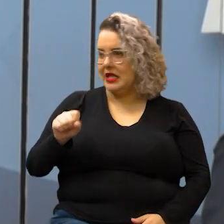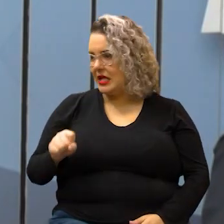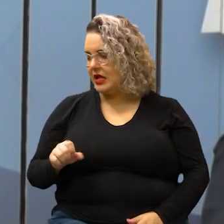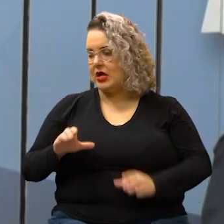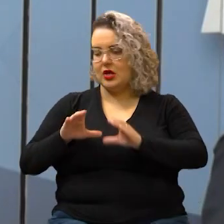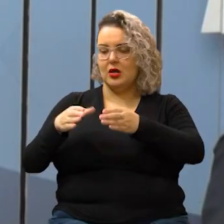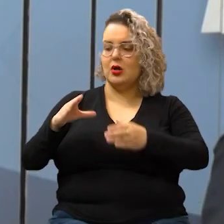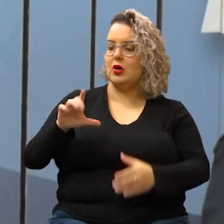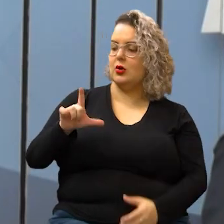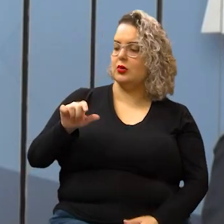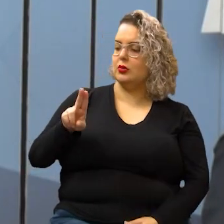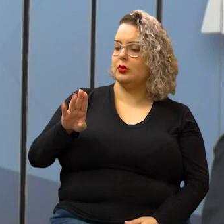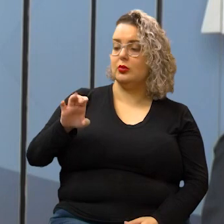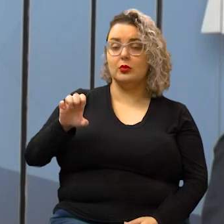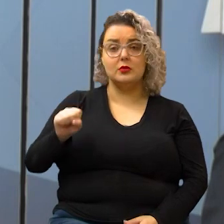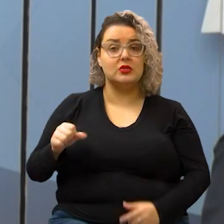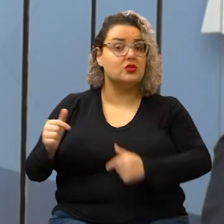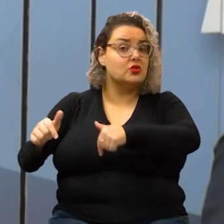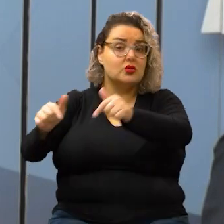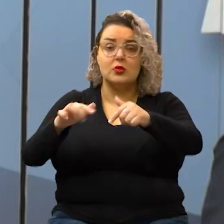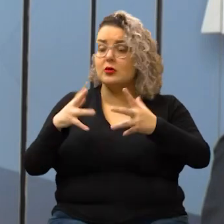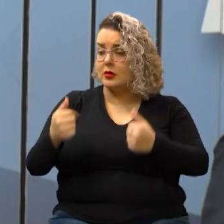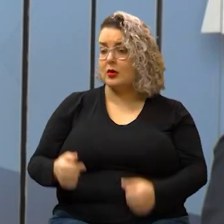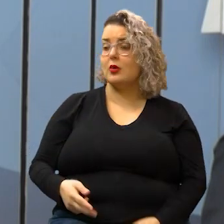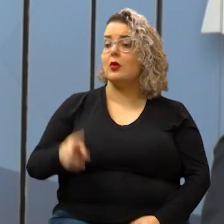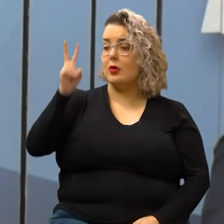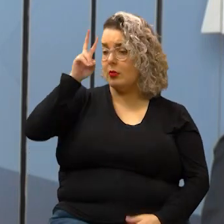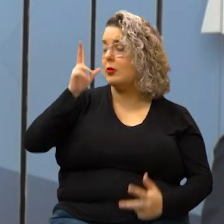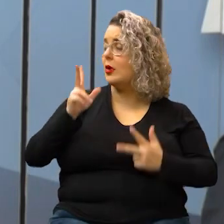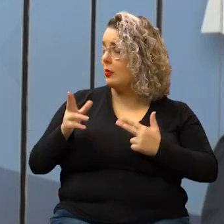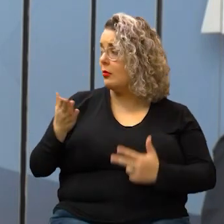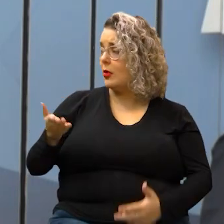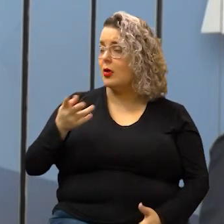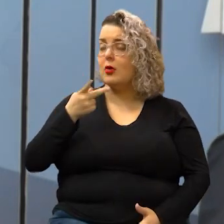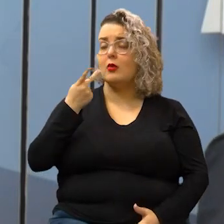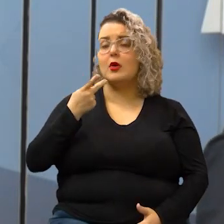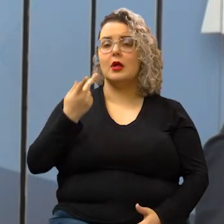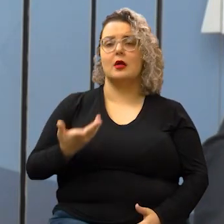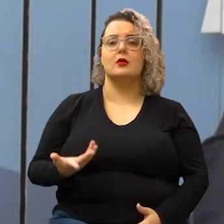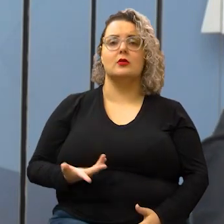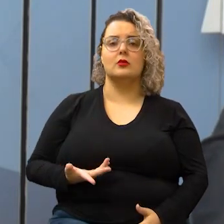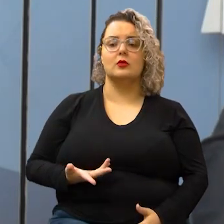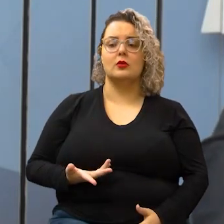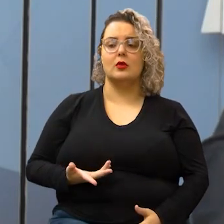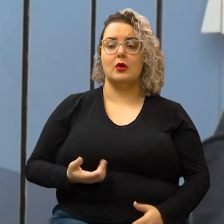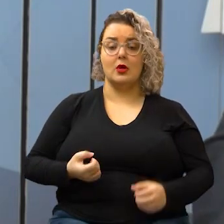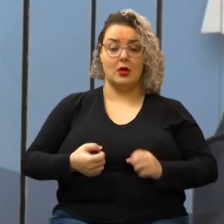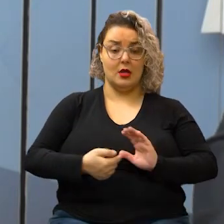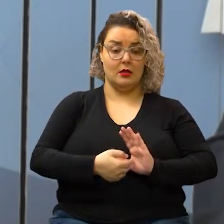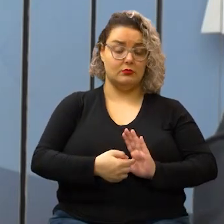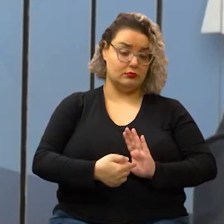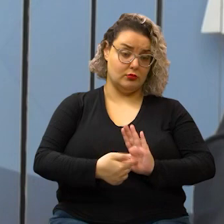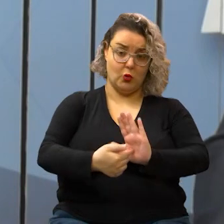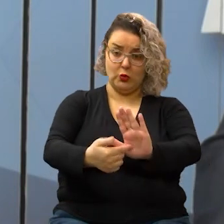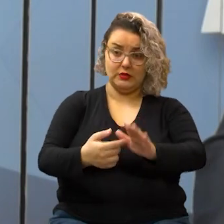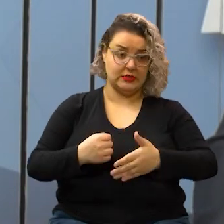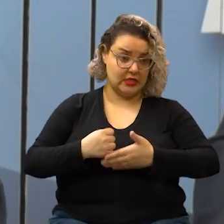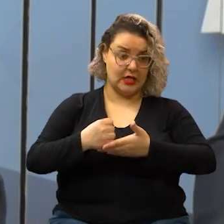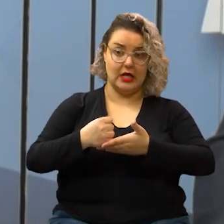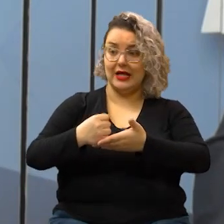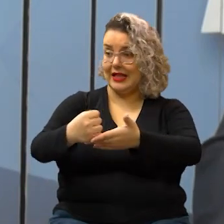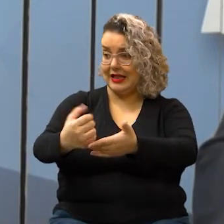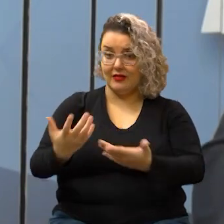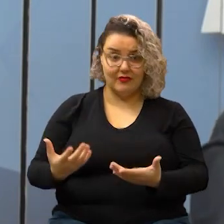os estabelecimentos em geral, porque, como lembrou muito bem o vereador, o fornecer bebida alcoólica para menores ou qualquer